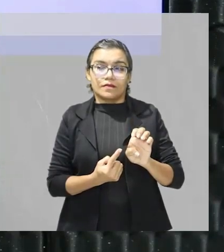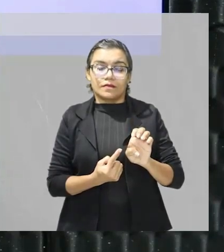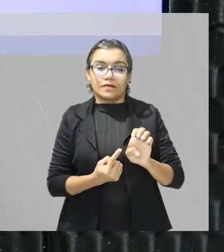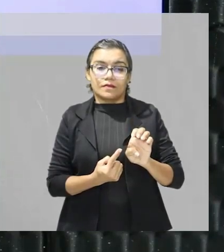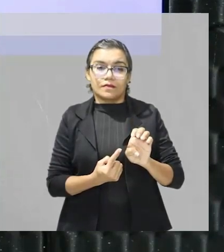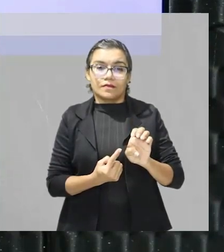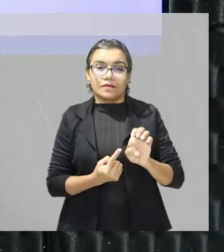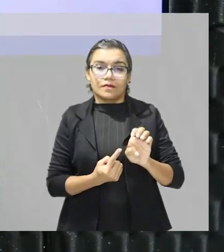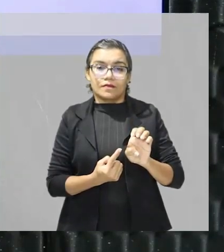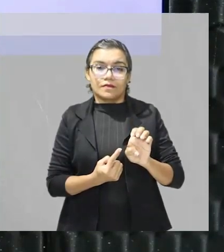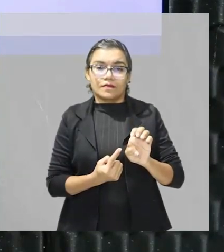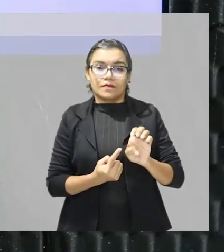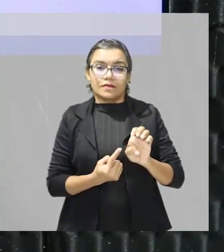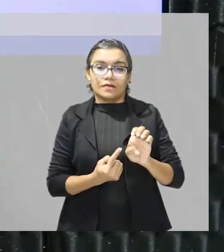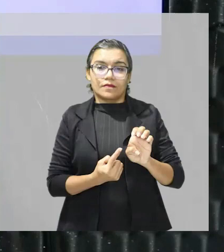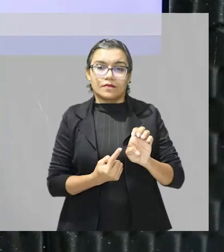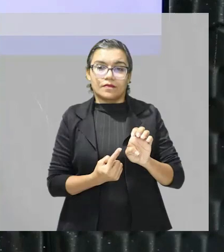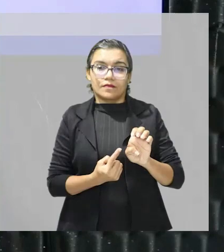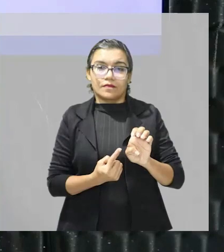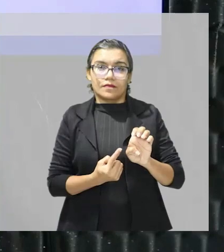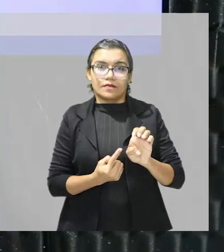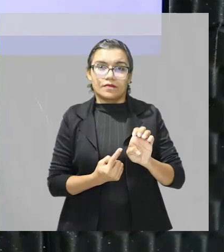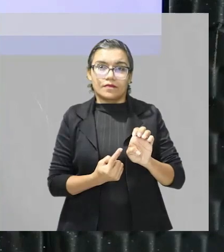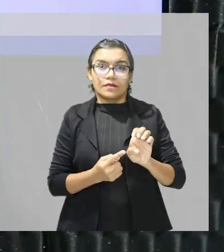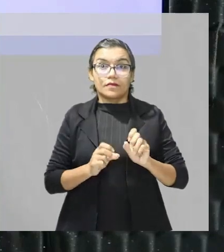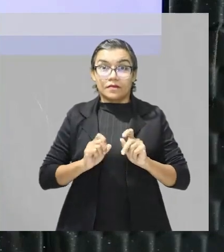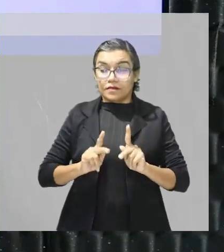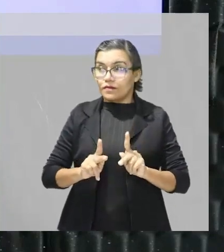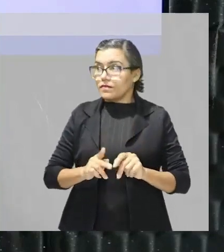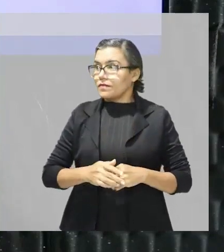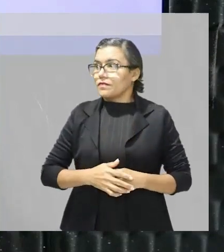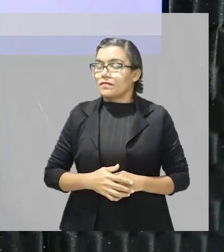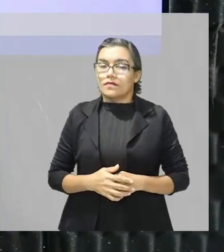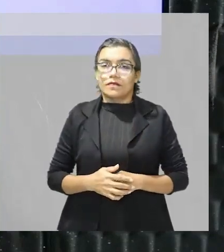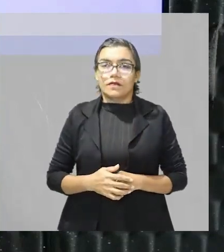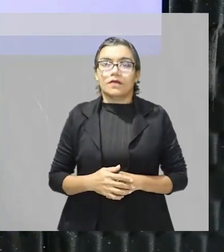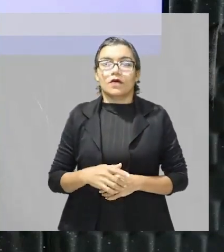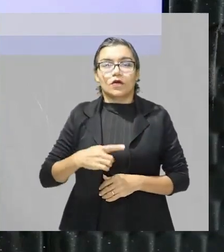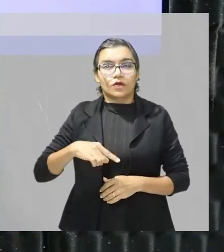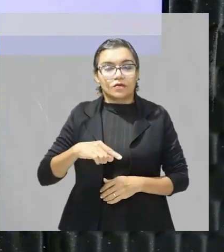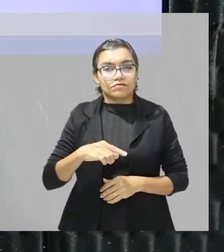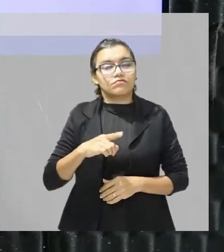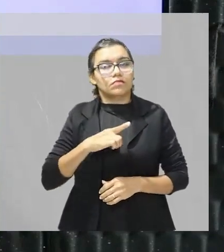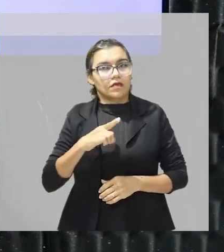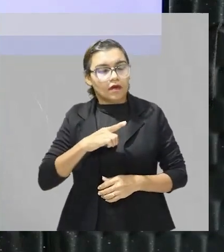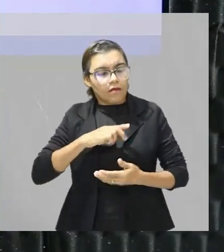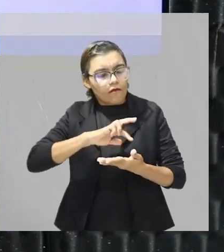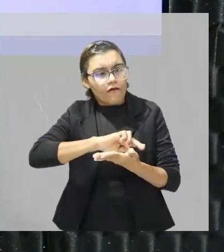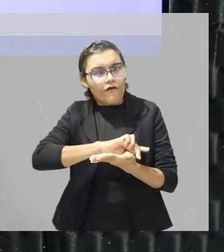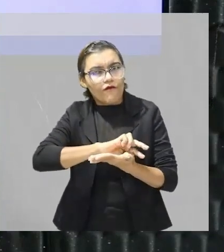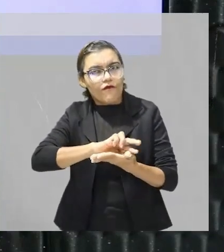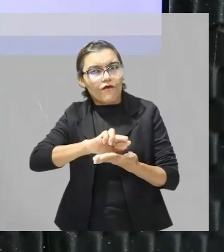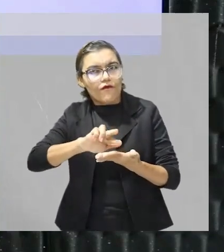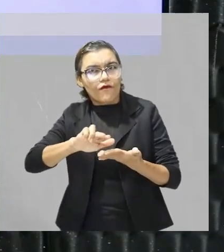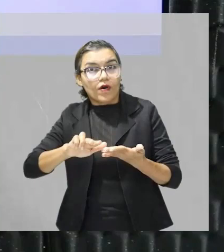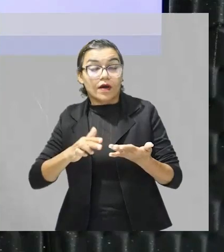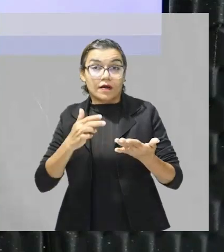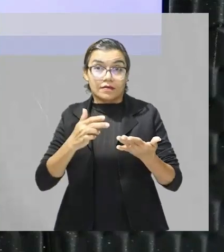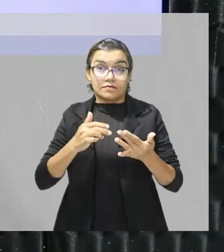de cargas positivas e negativas Ok então aqui domingo nós temos diversas informações